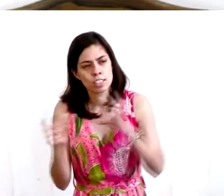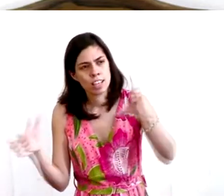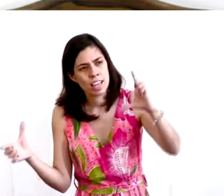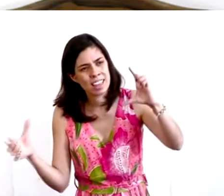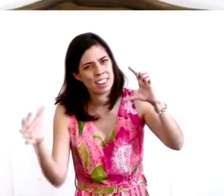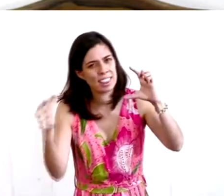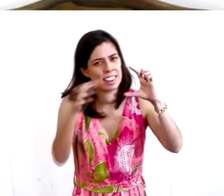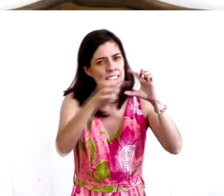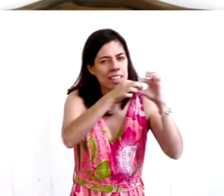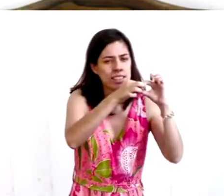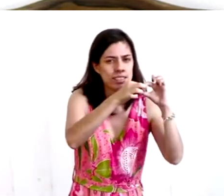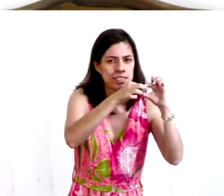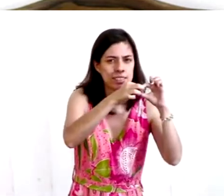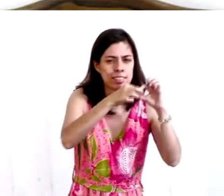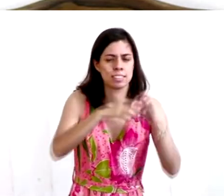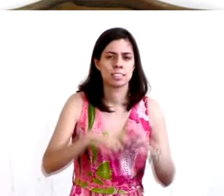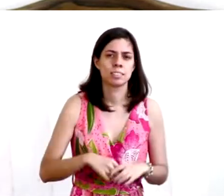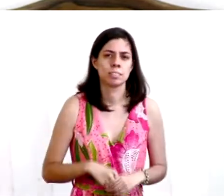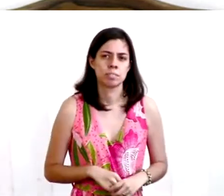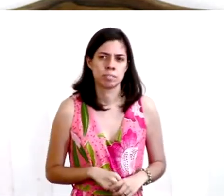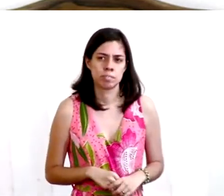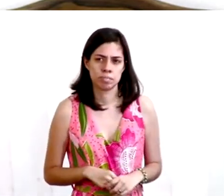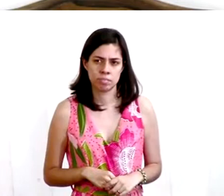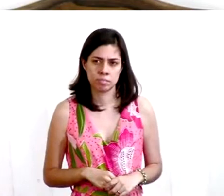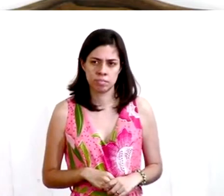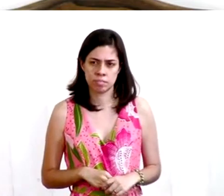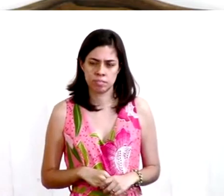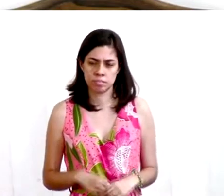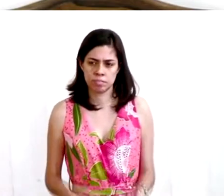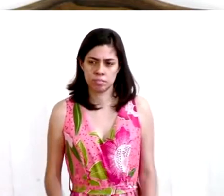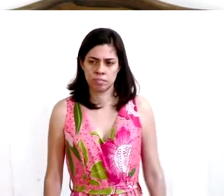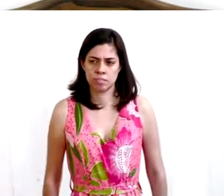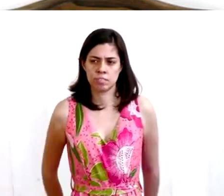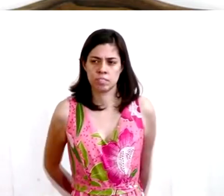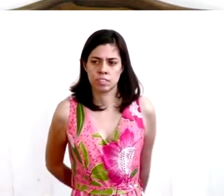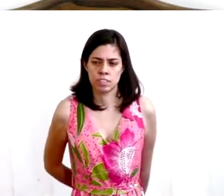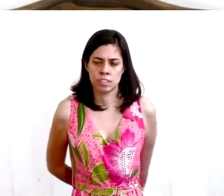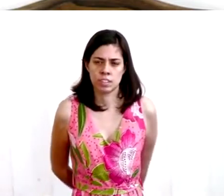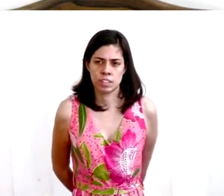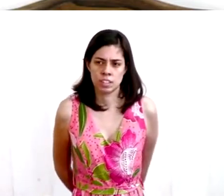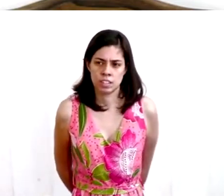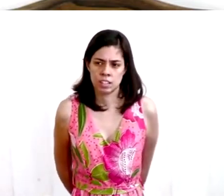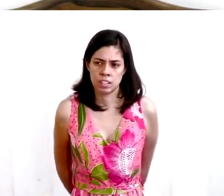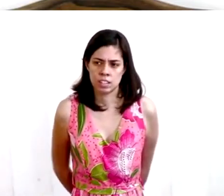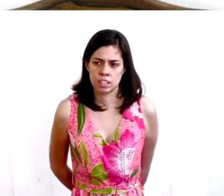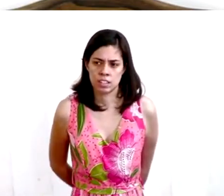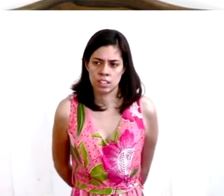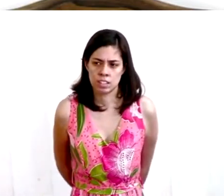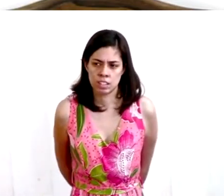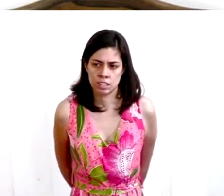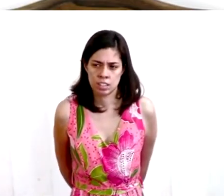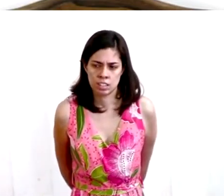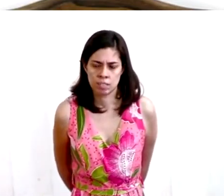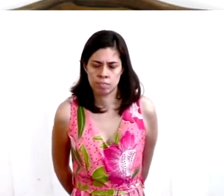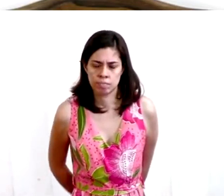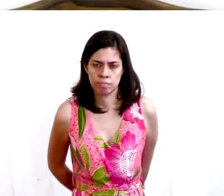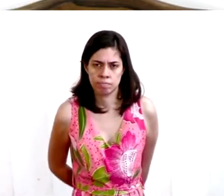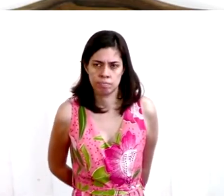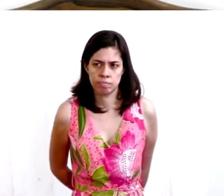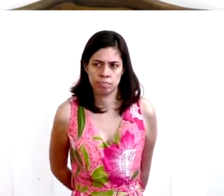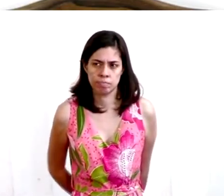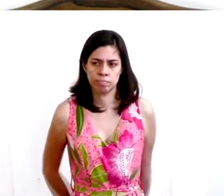que ainda vão nascer, façam o acesso que elas precisam fazer. E aí a passagem vai para o